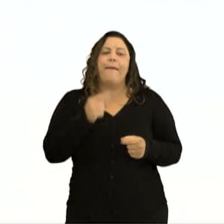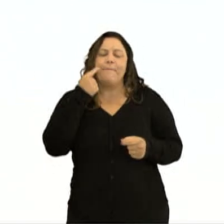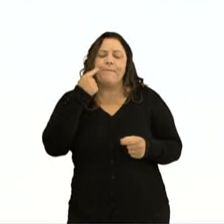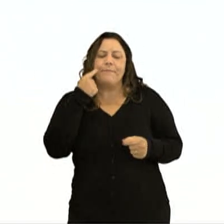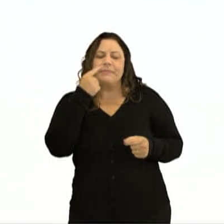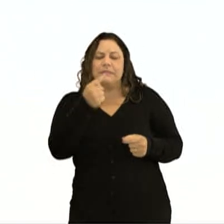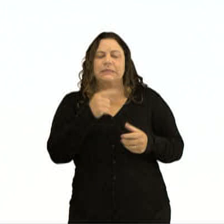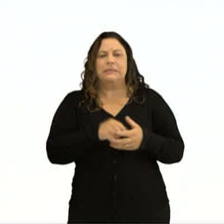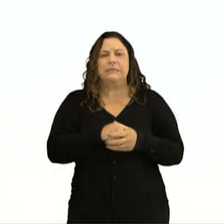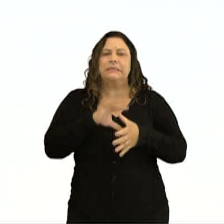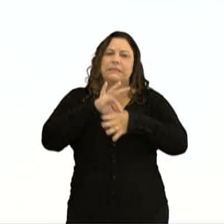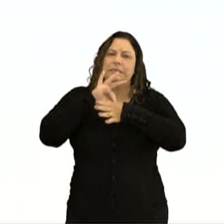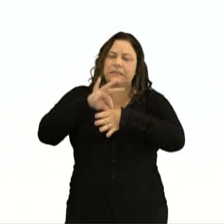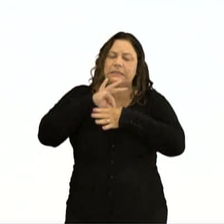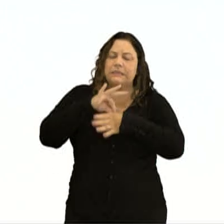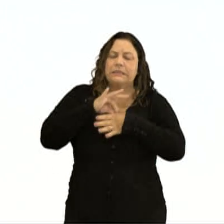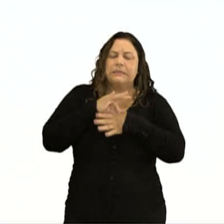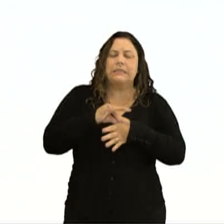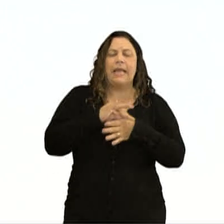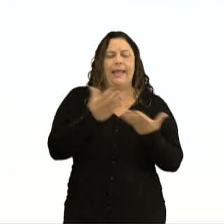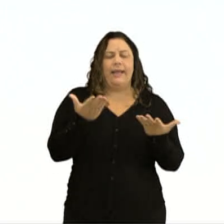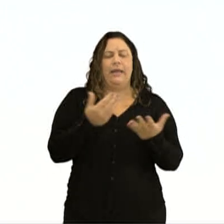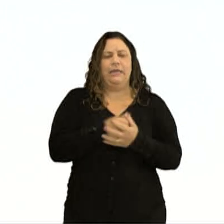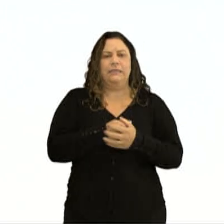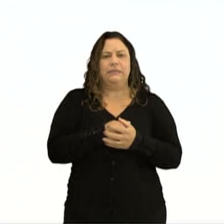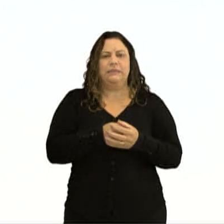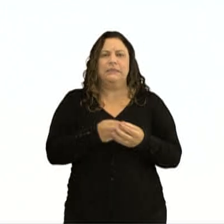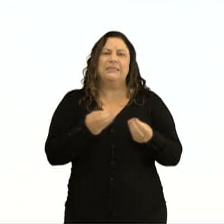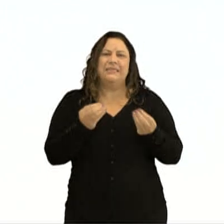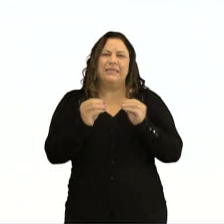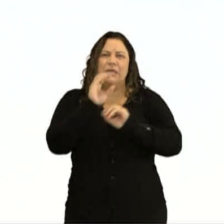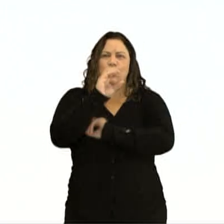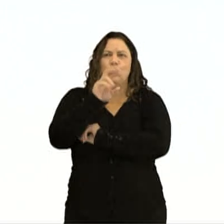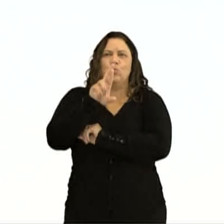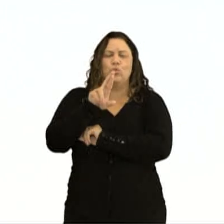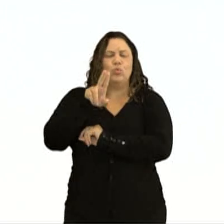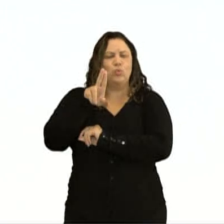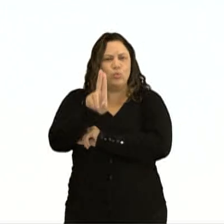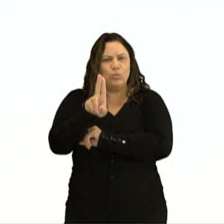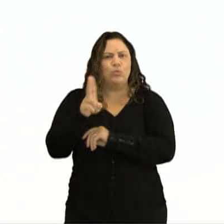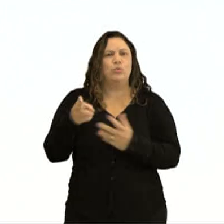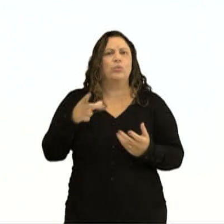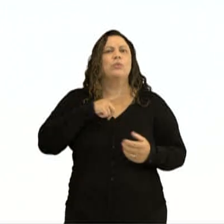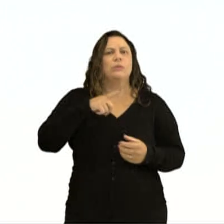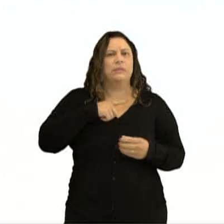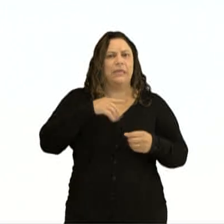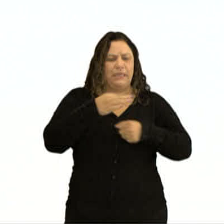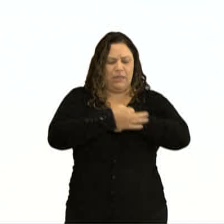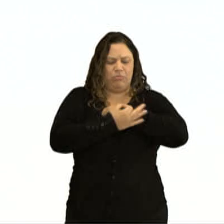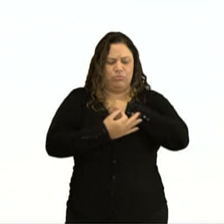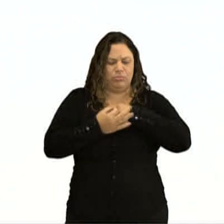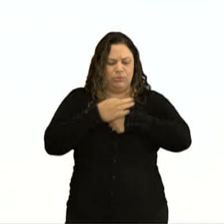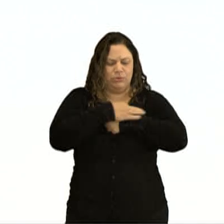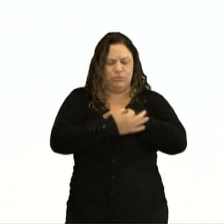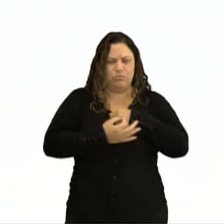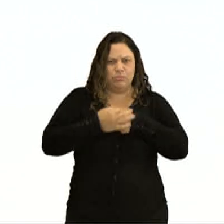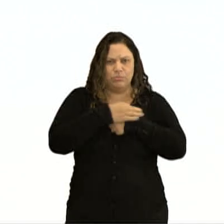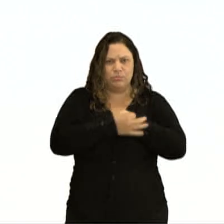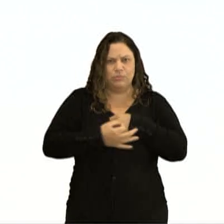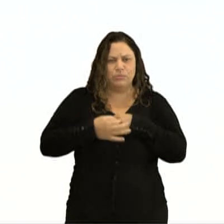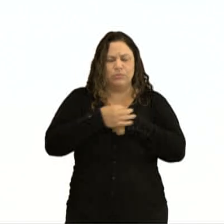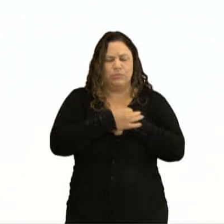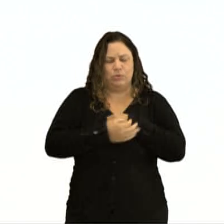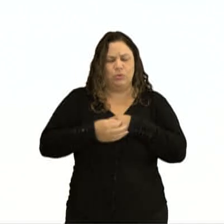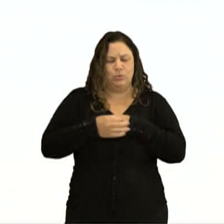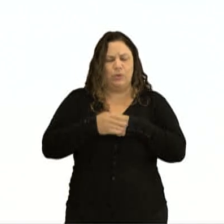ingestão de carnes cruas ou mal passada dos hospedeiros intermediários que contêm os cistos do parasita, aquele parasita, o